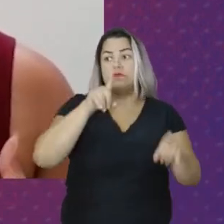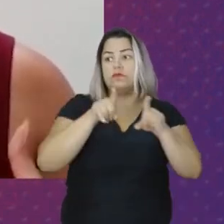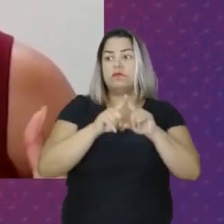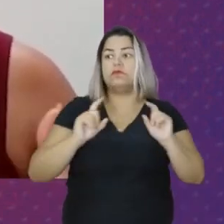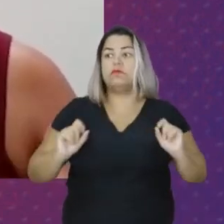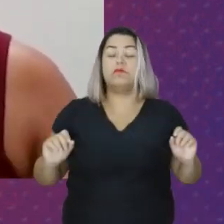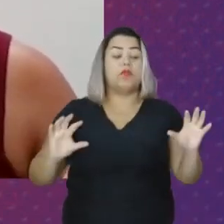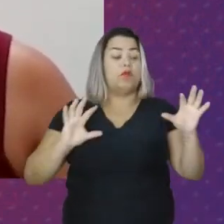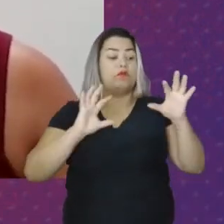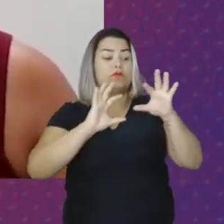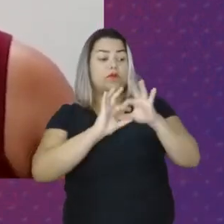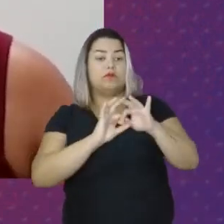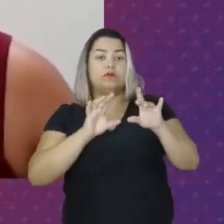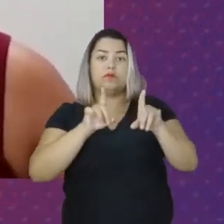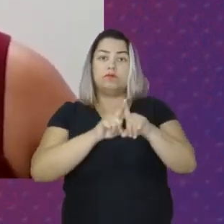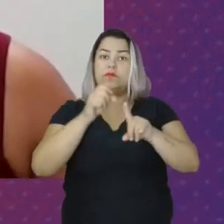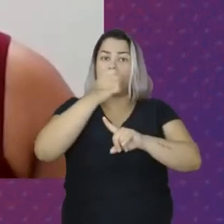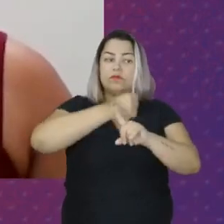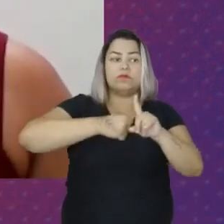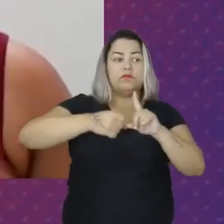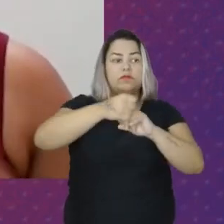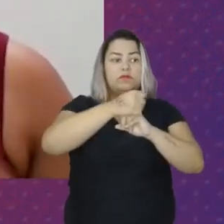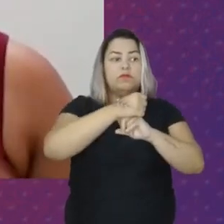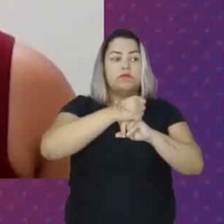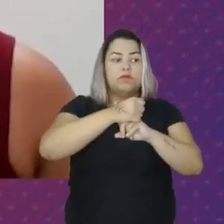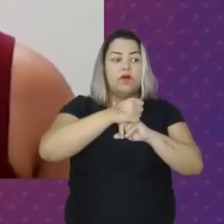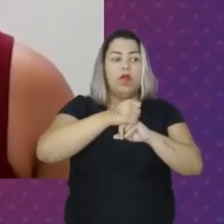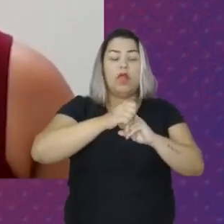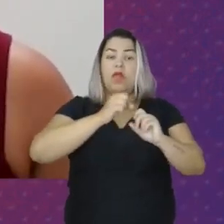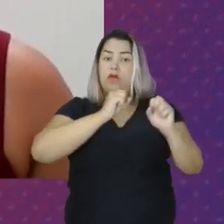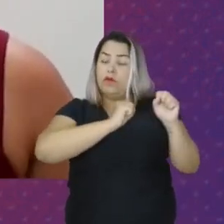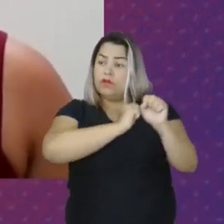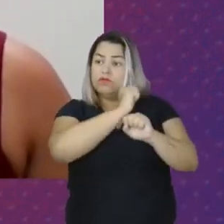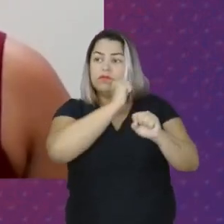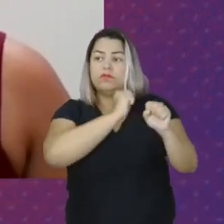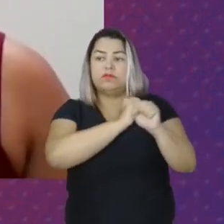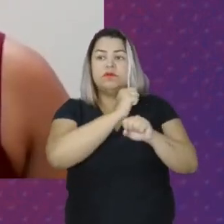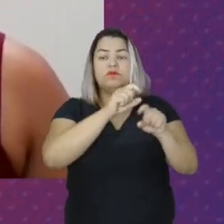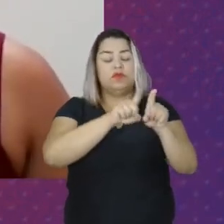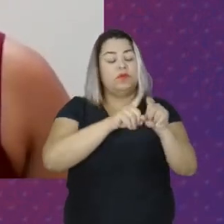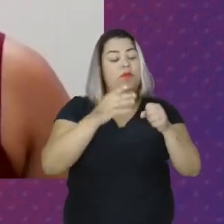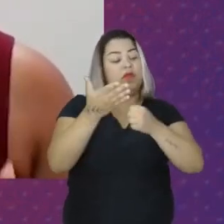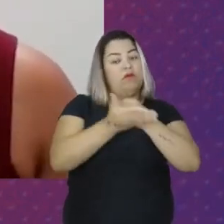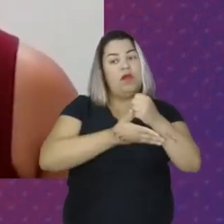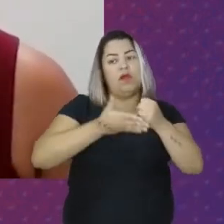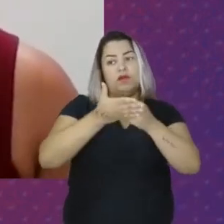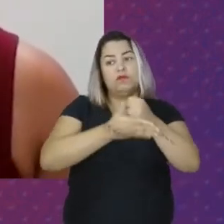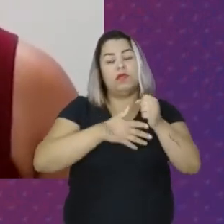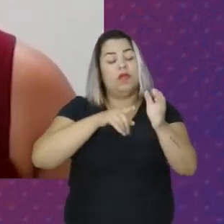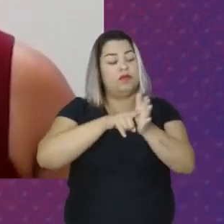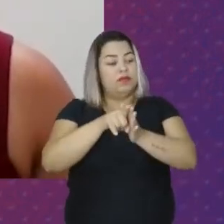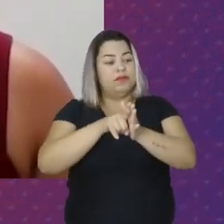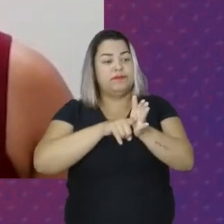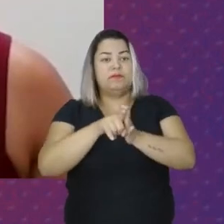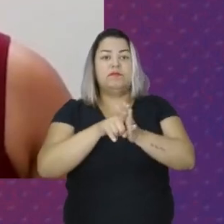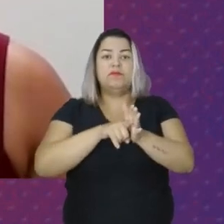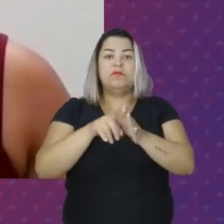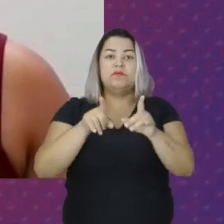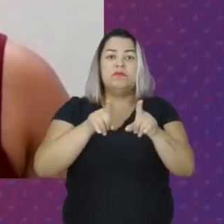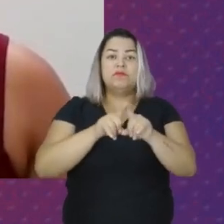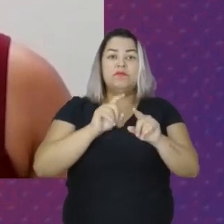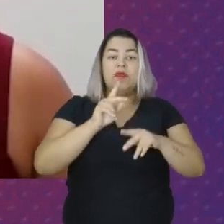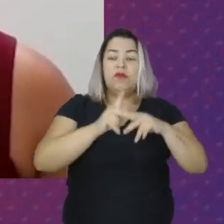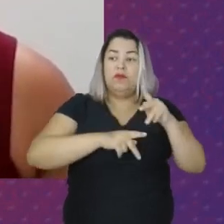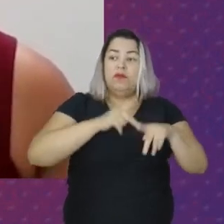a uma sociedade que foi construída com base na exploração, da